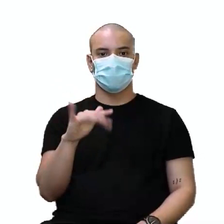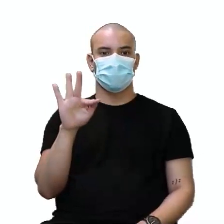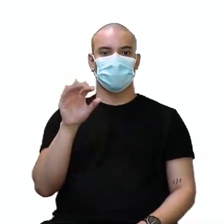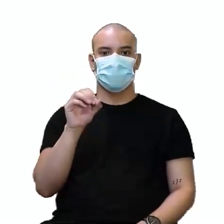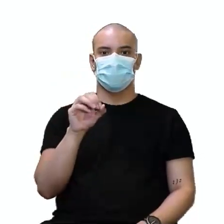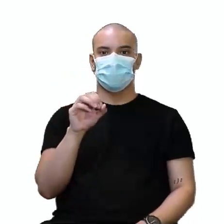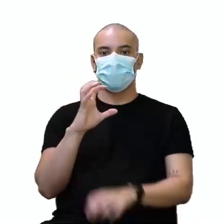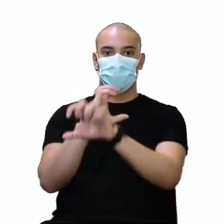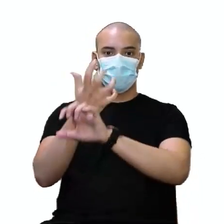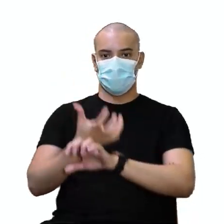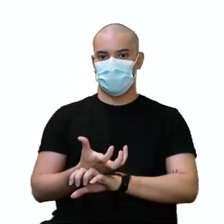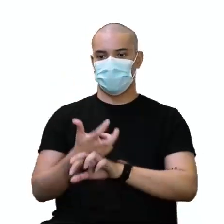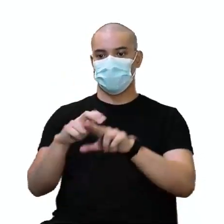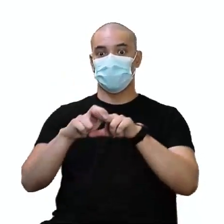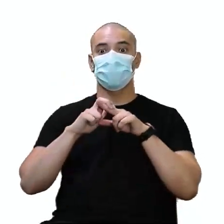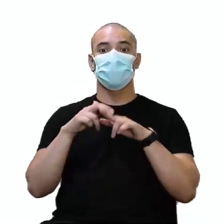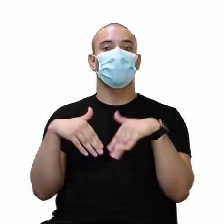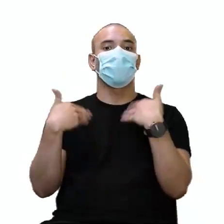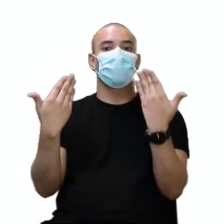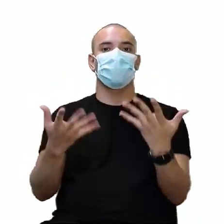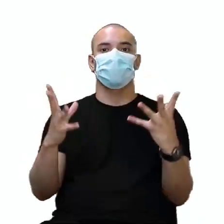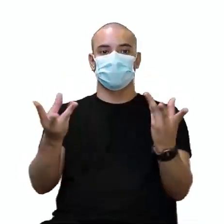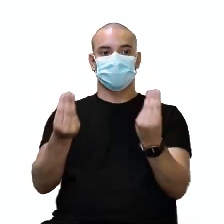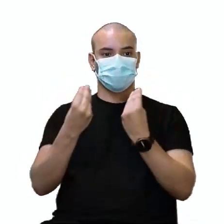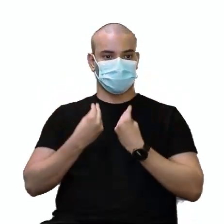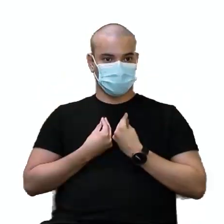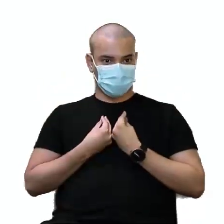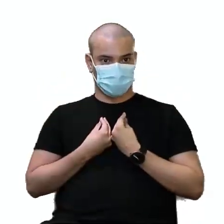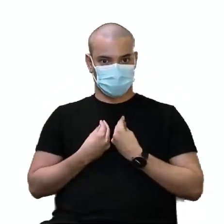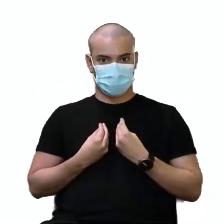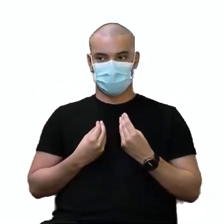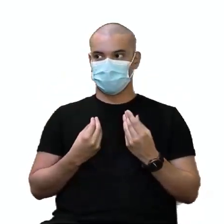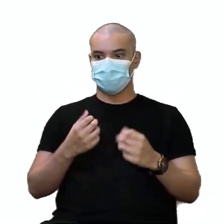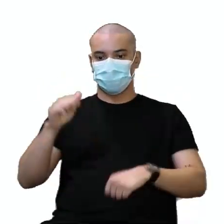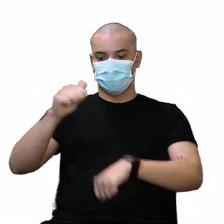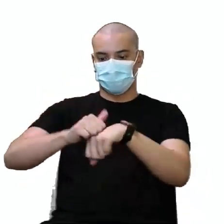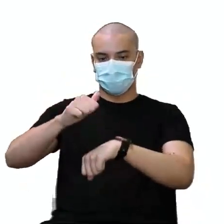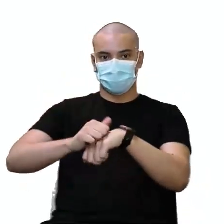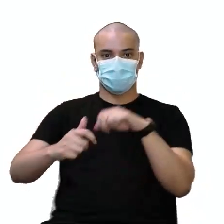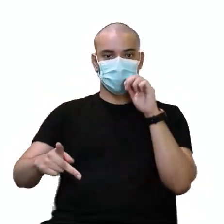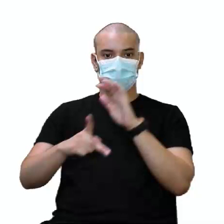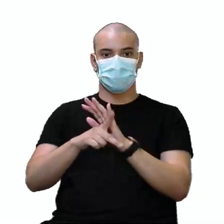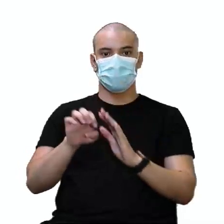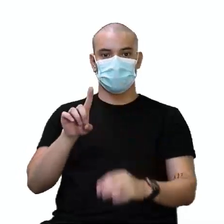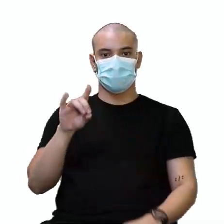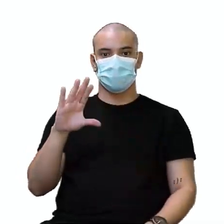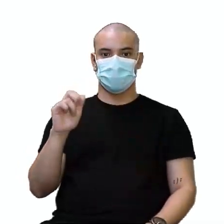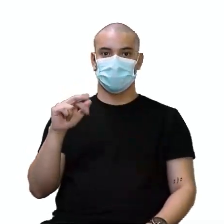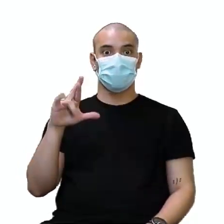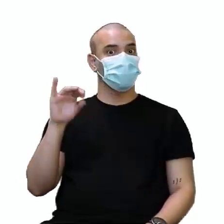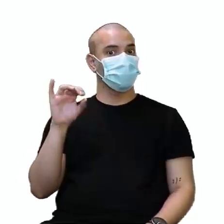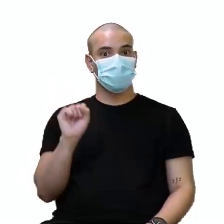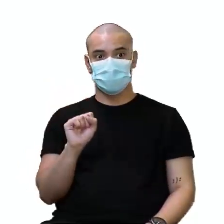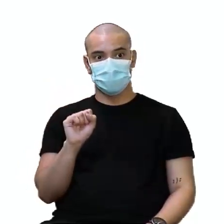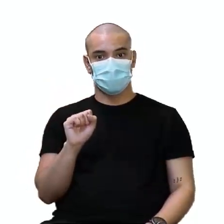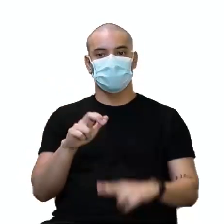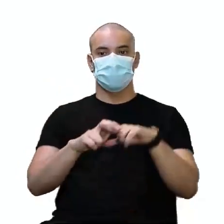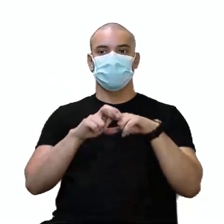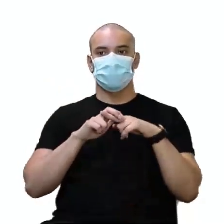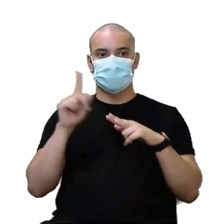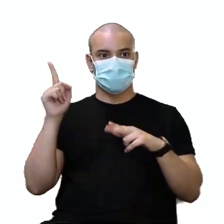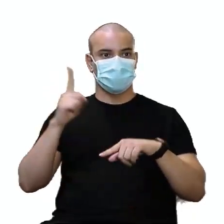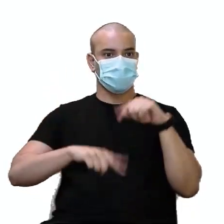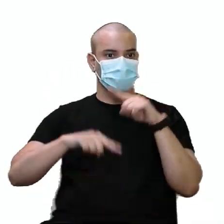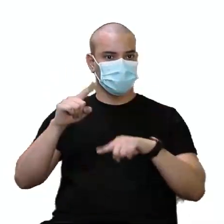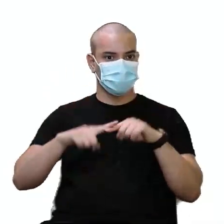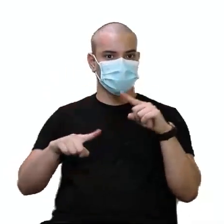fossilizariam. Que processos contribuíram para a fossilização dos ediacaranos? Então, esses